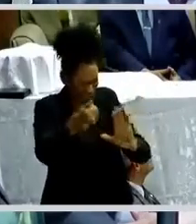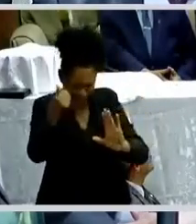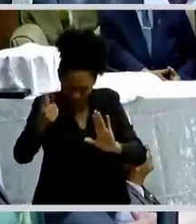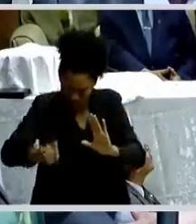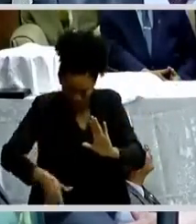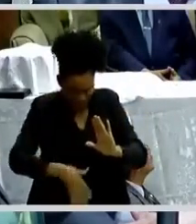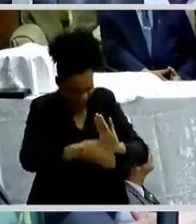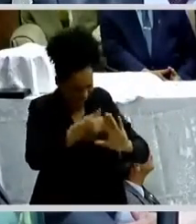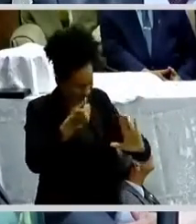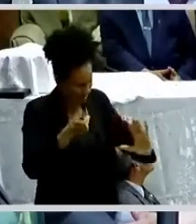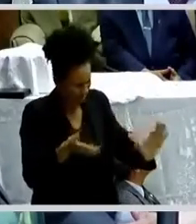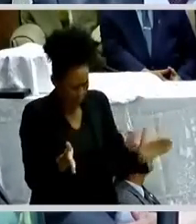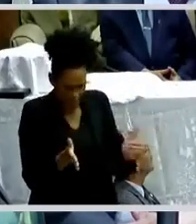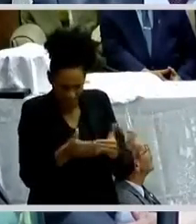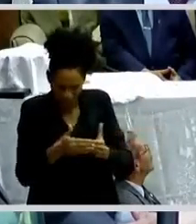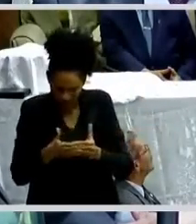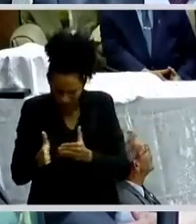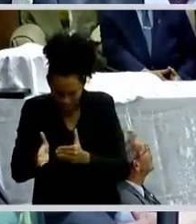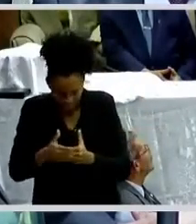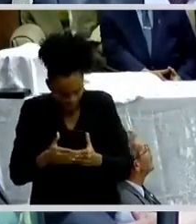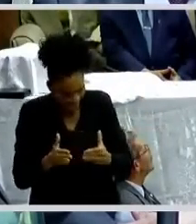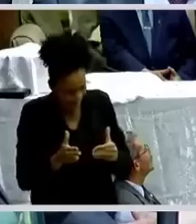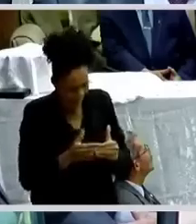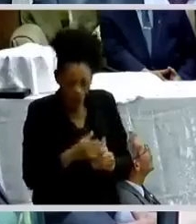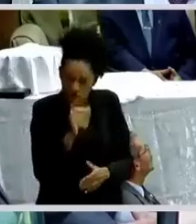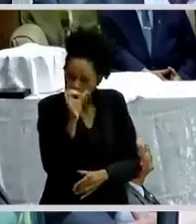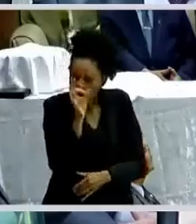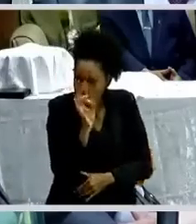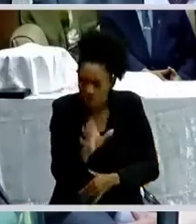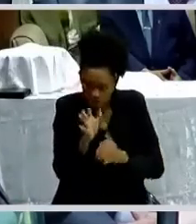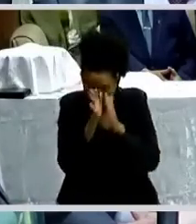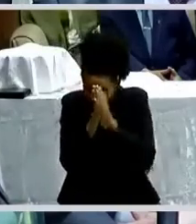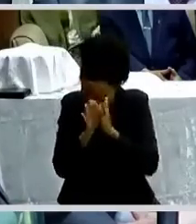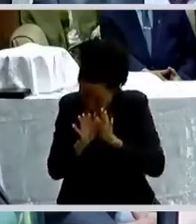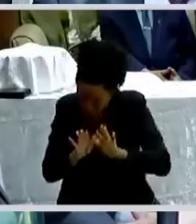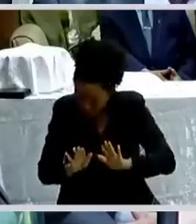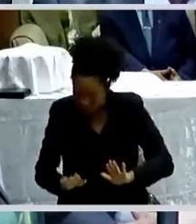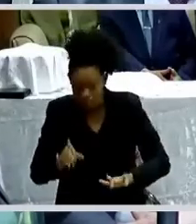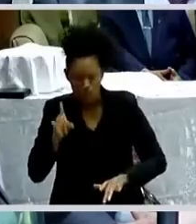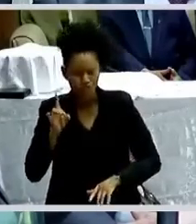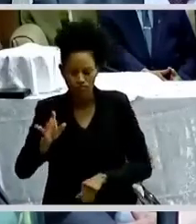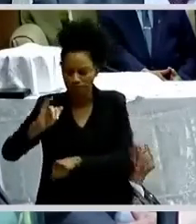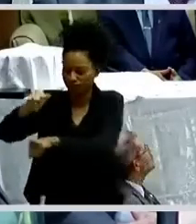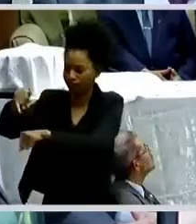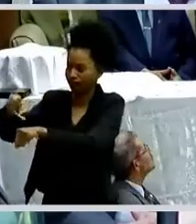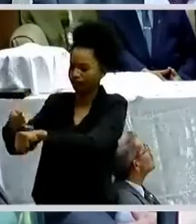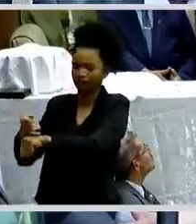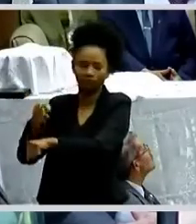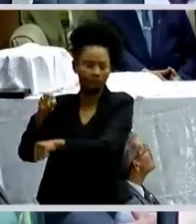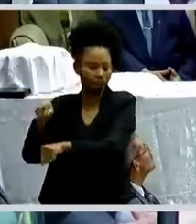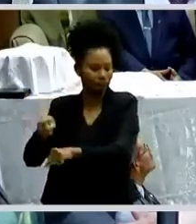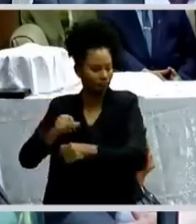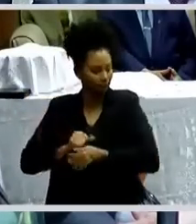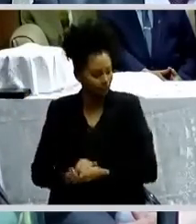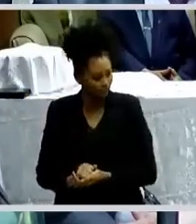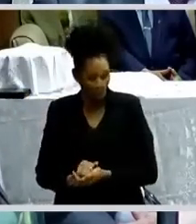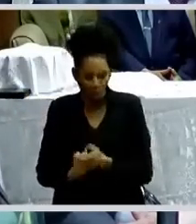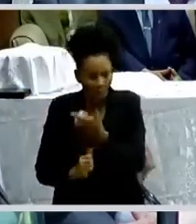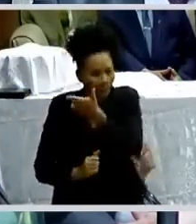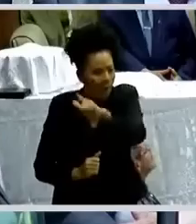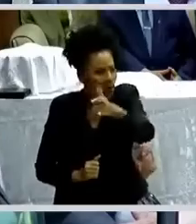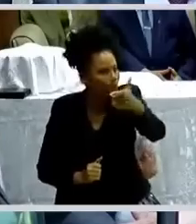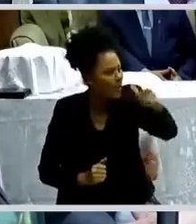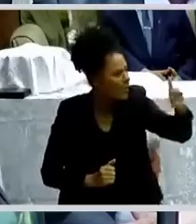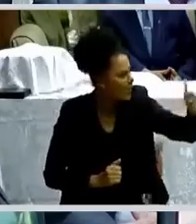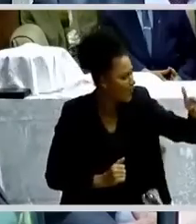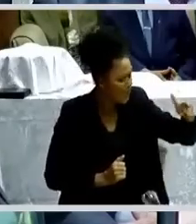as congregações. Só podia ter adoração em Jerusalém. Em nenhum outro